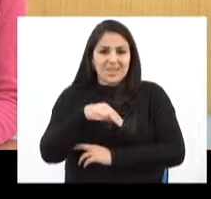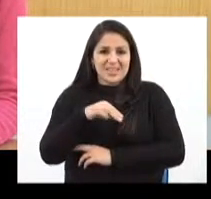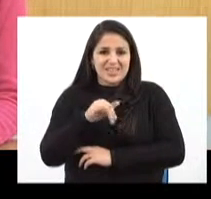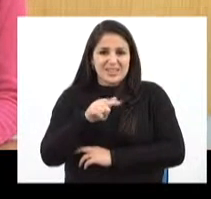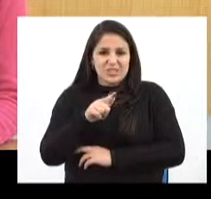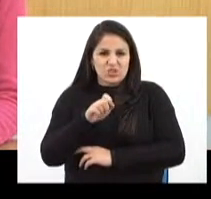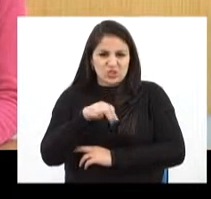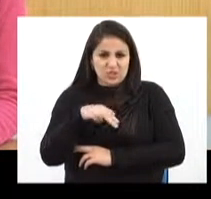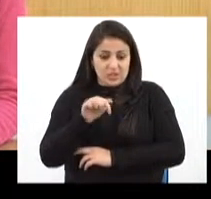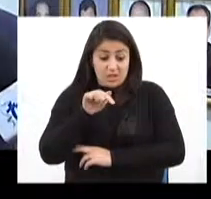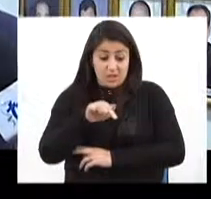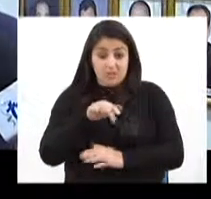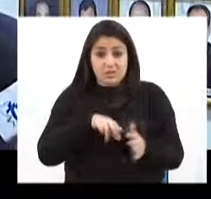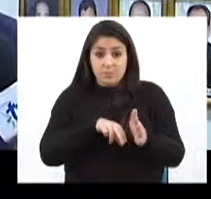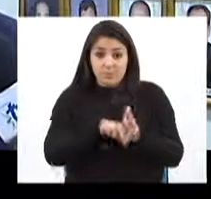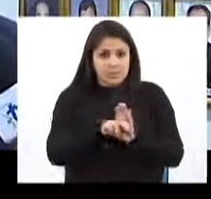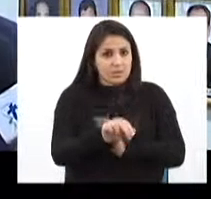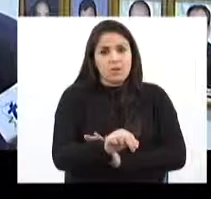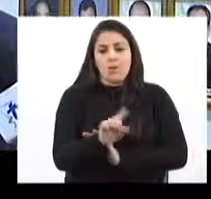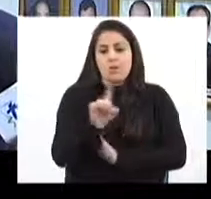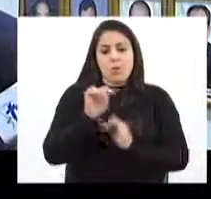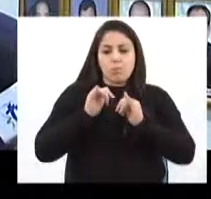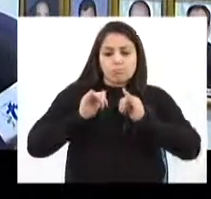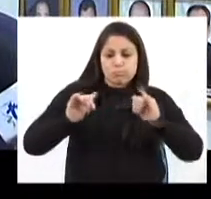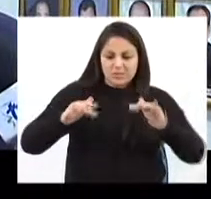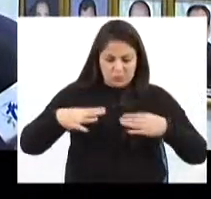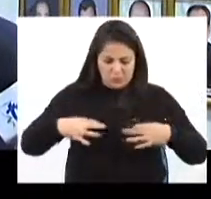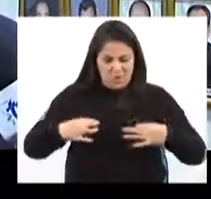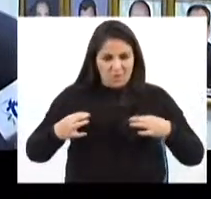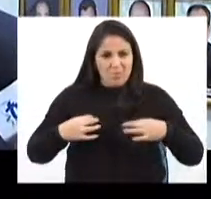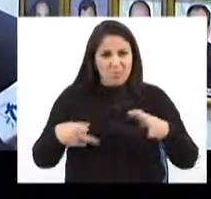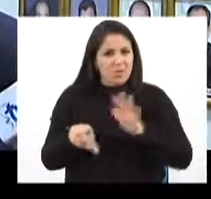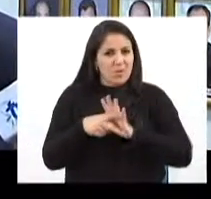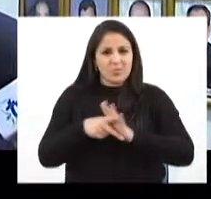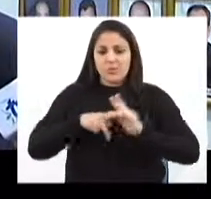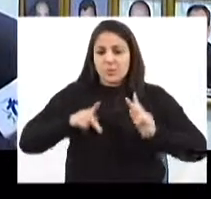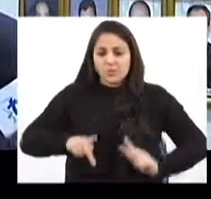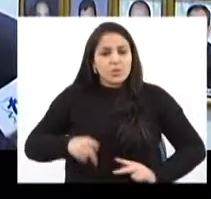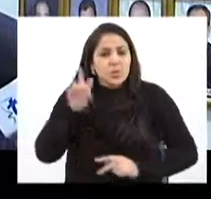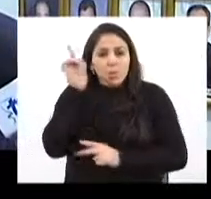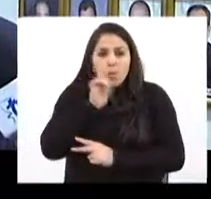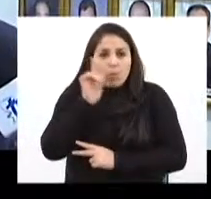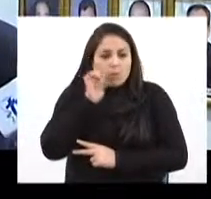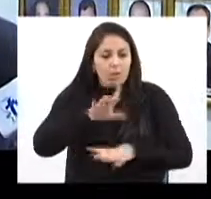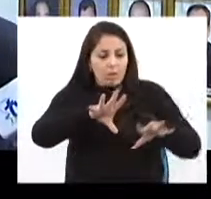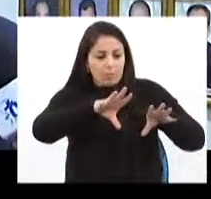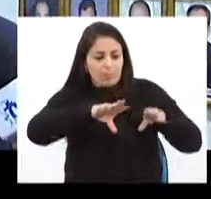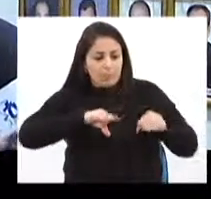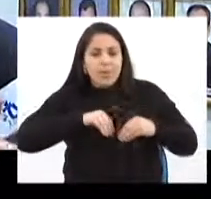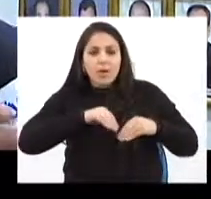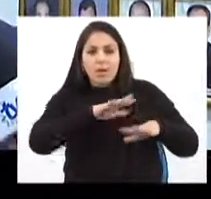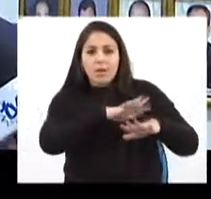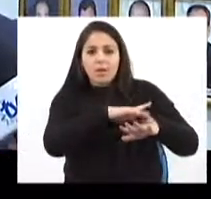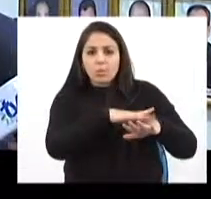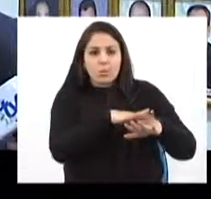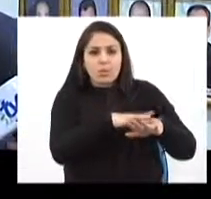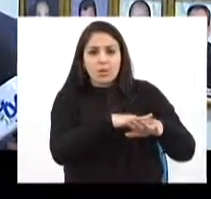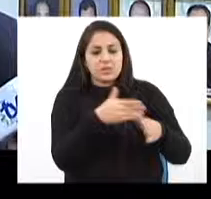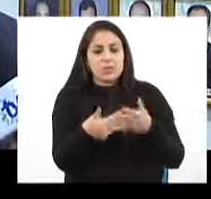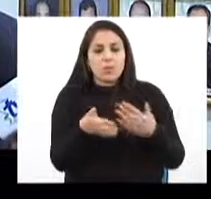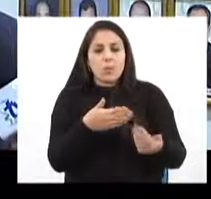sobre a meningite. Essa bactéria não vem pelo ar, não está na roupa da pessoa, não se transmite lá quando